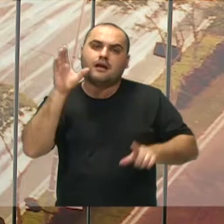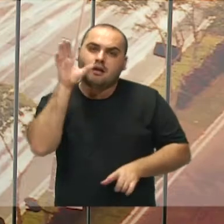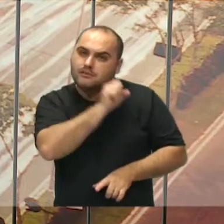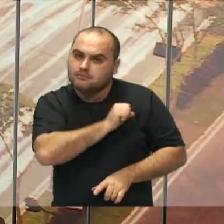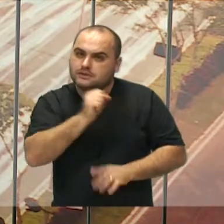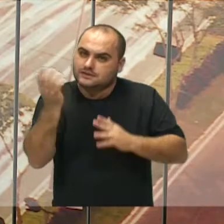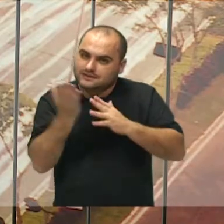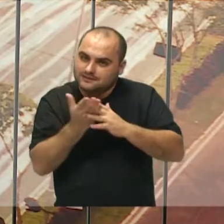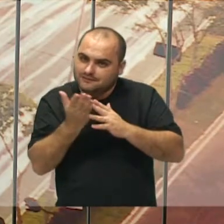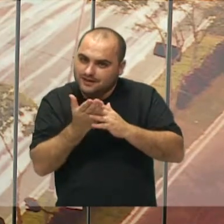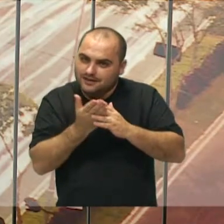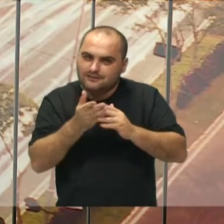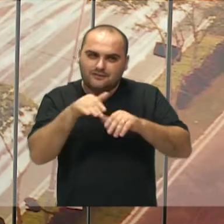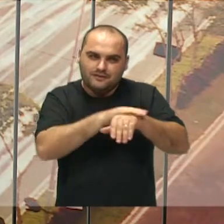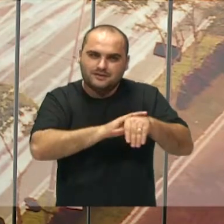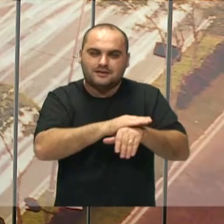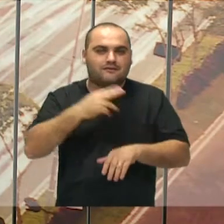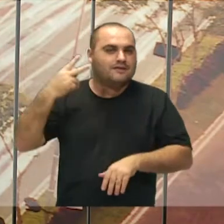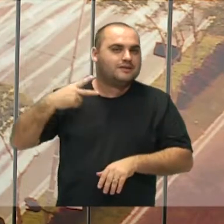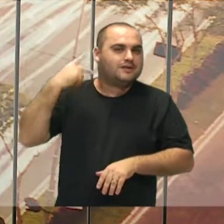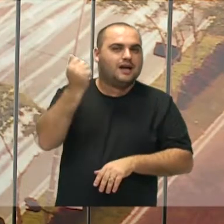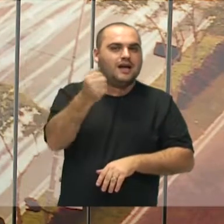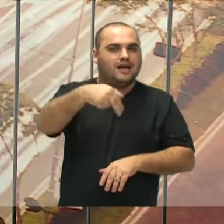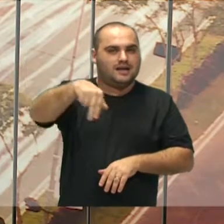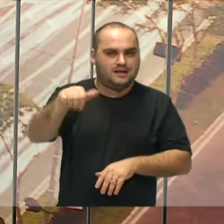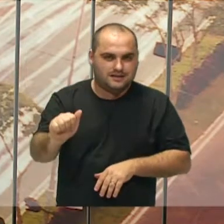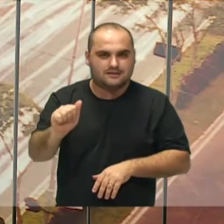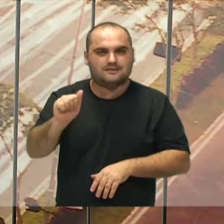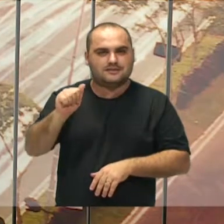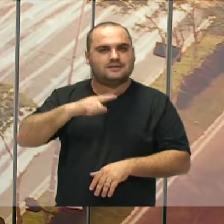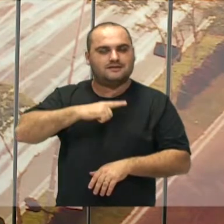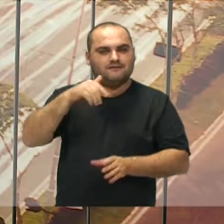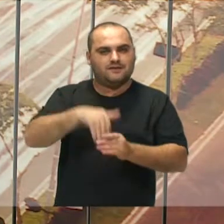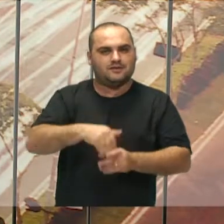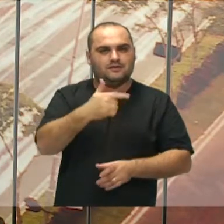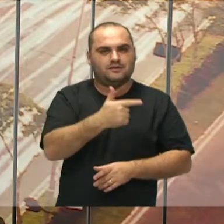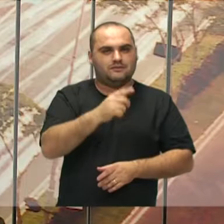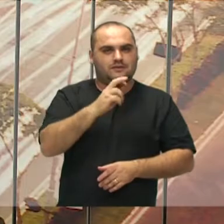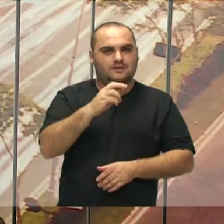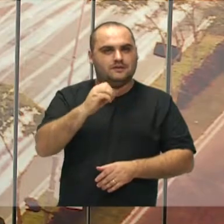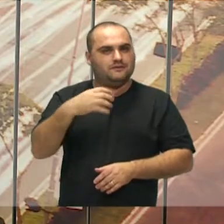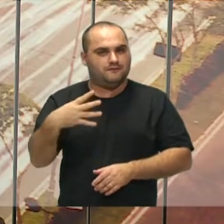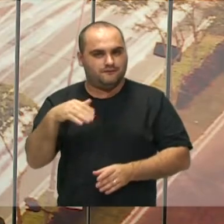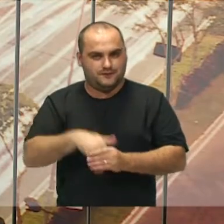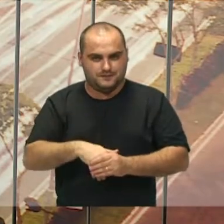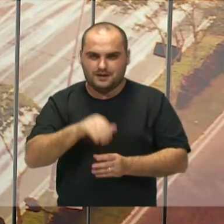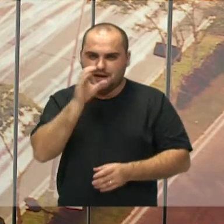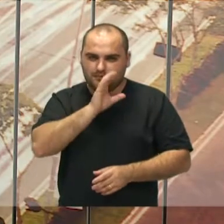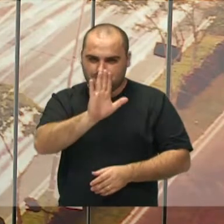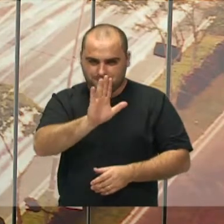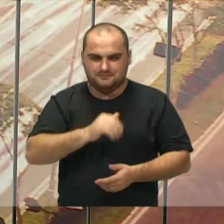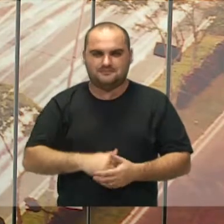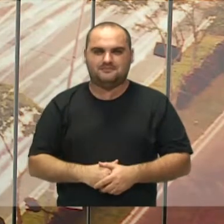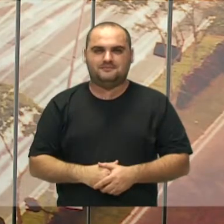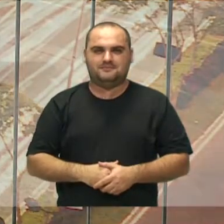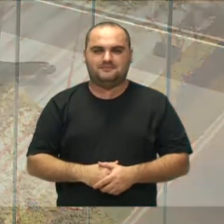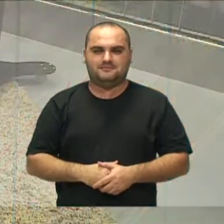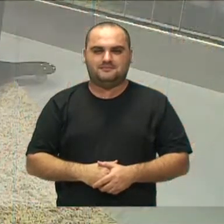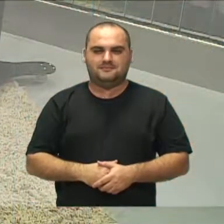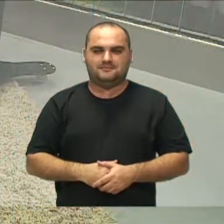para o intervalo. A gente está conversando aqui com a vereadora Ana Carolina, eleita com 2.504 votos. Nós já voltamos.